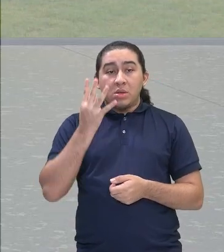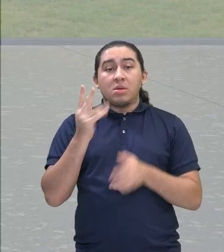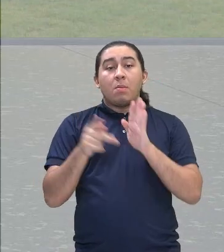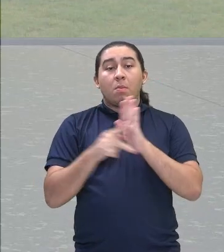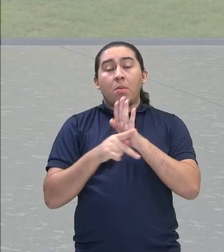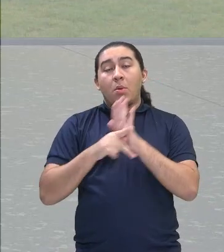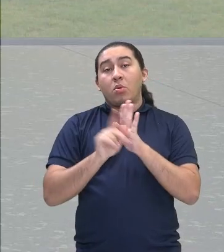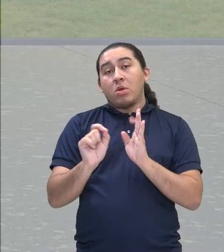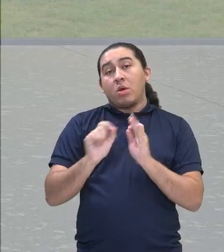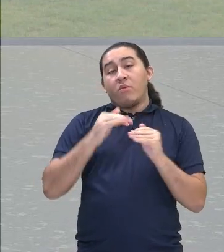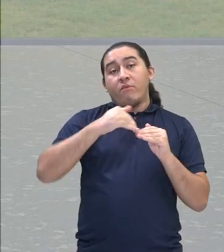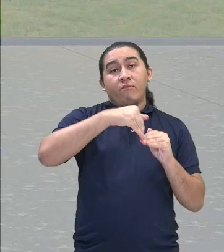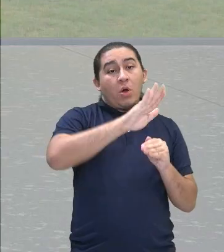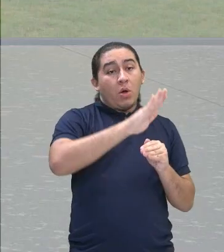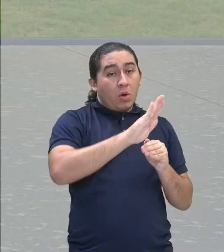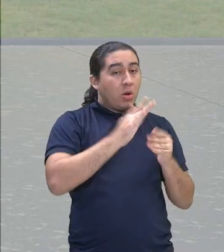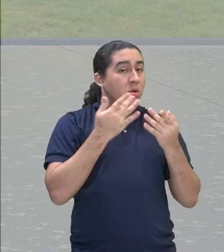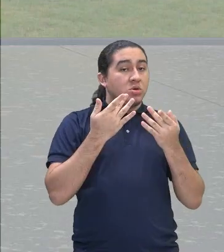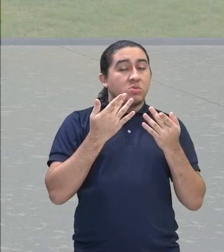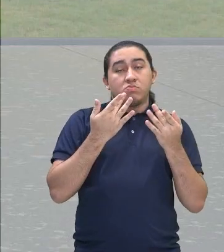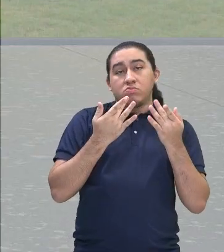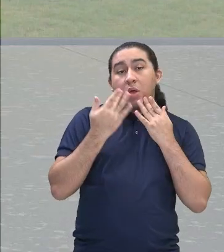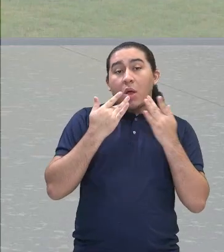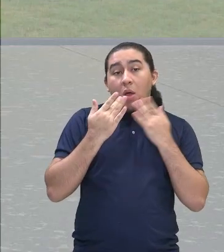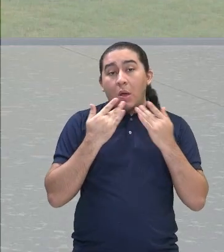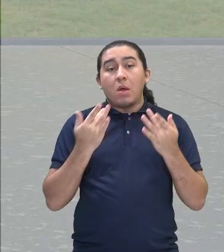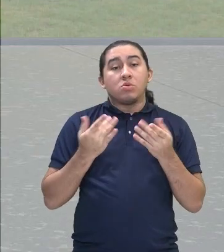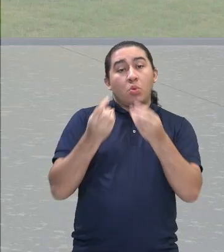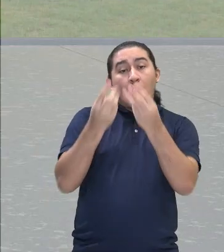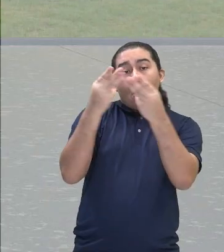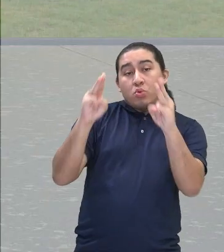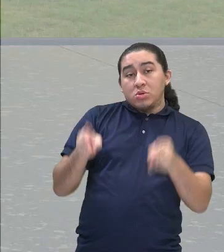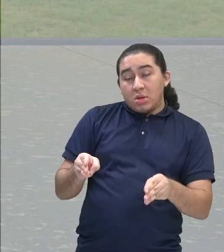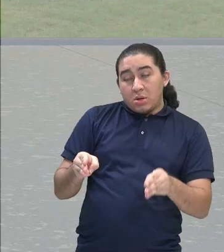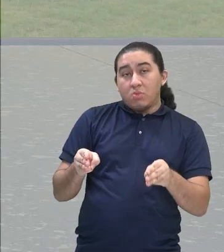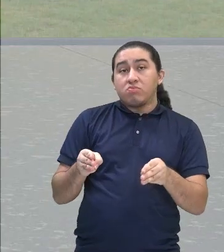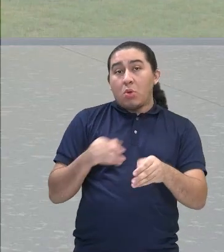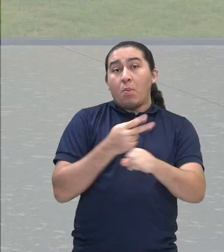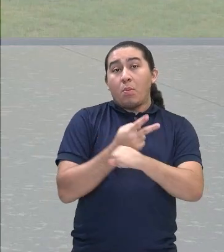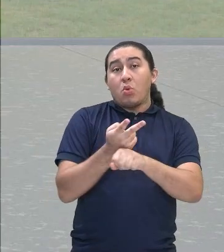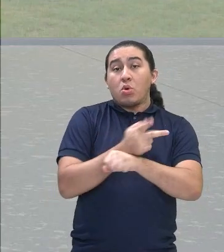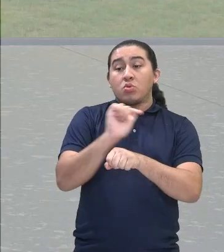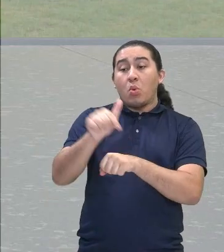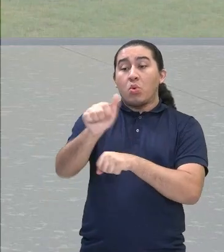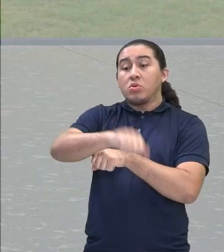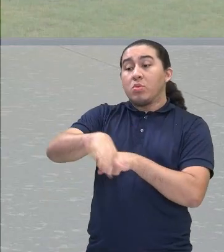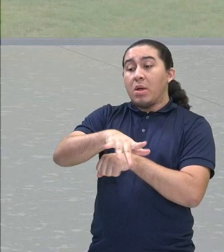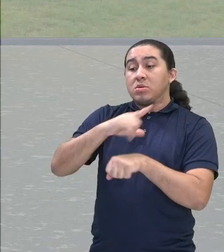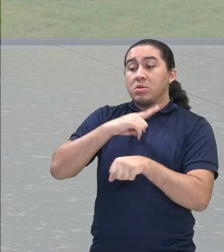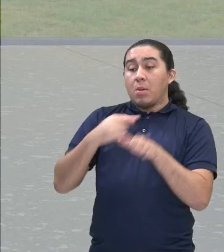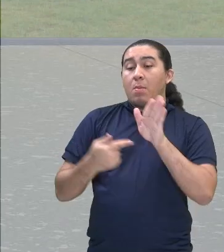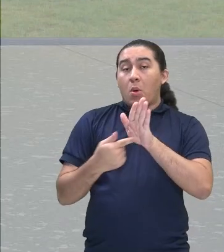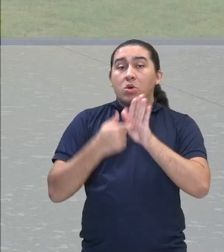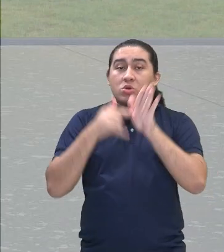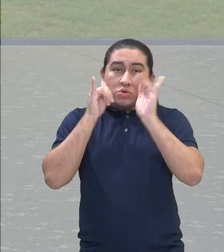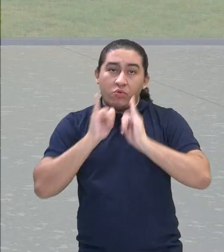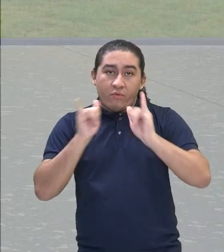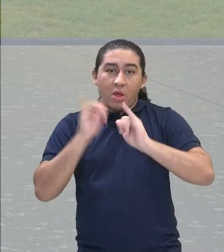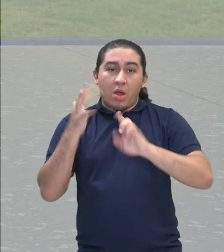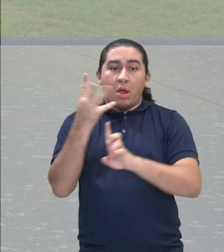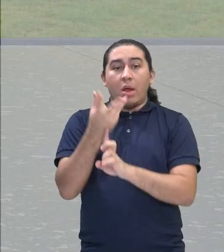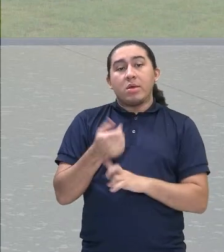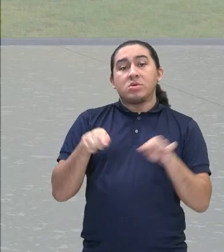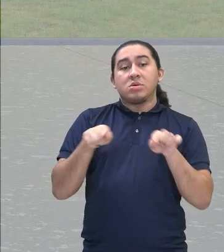de teatros, museus, galerias, buscando locais alternativos para expor arte e intervir